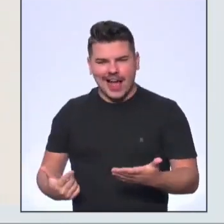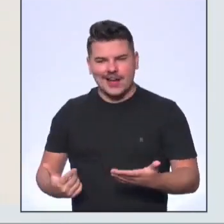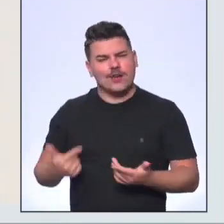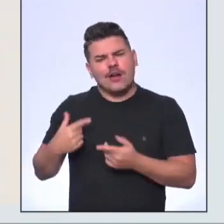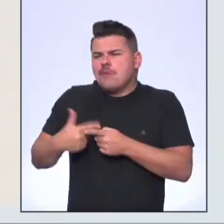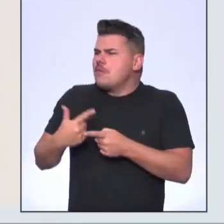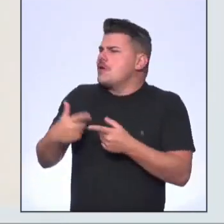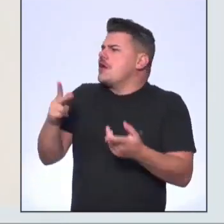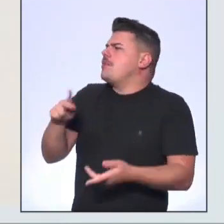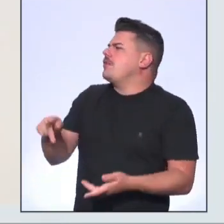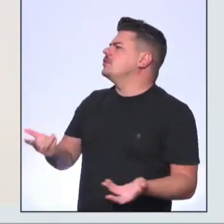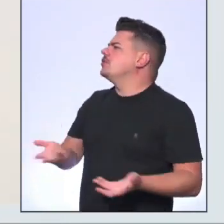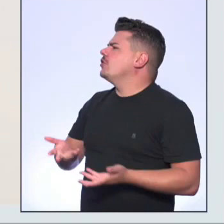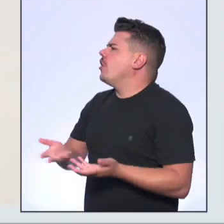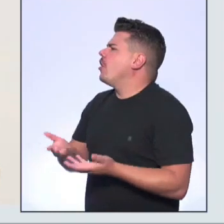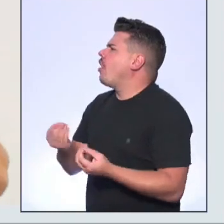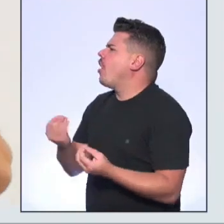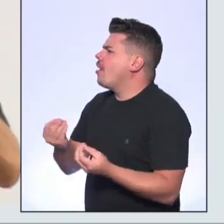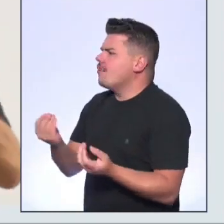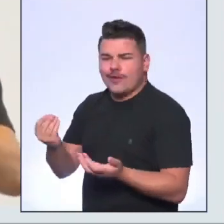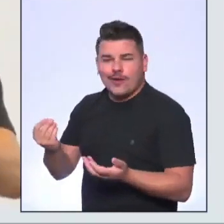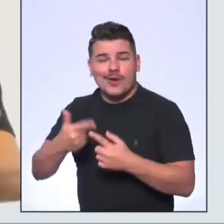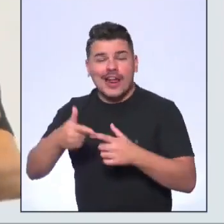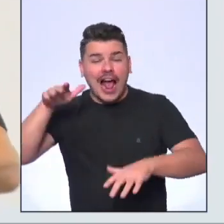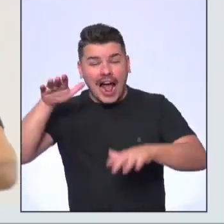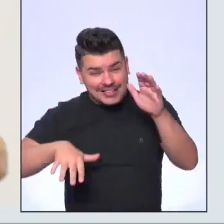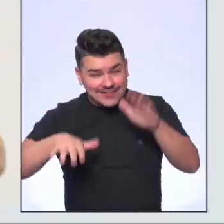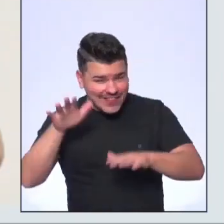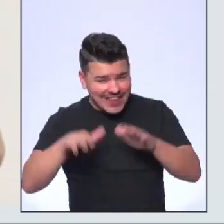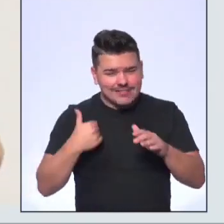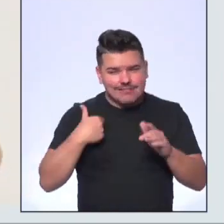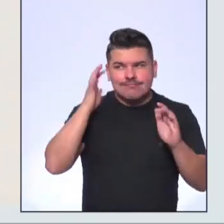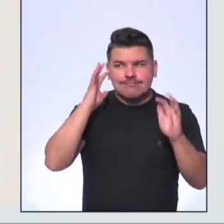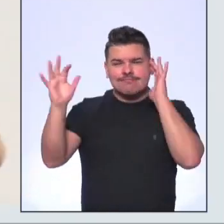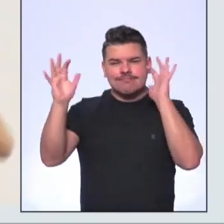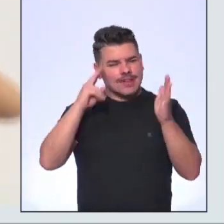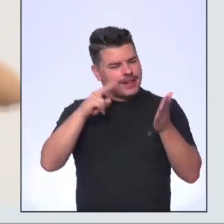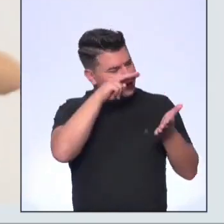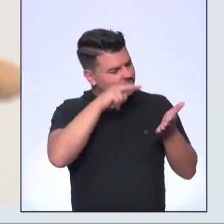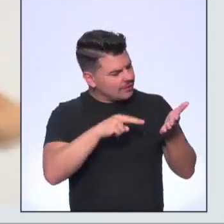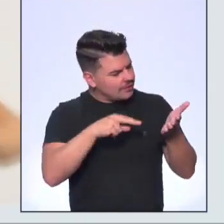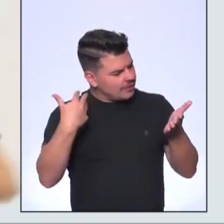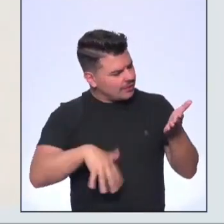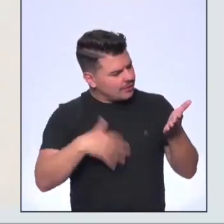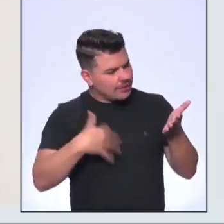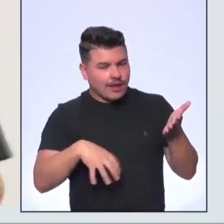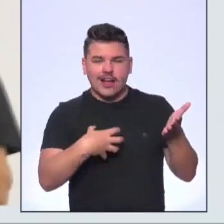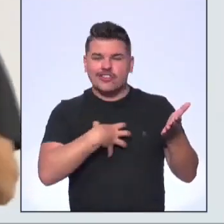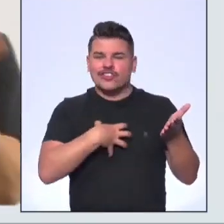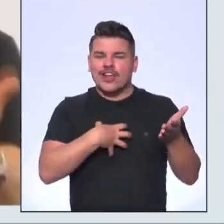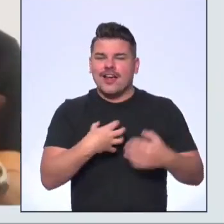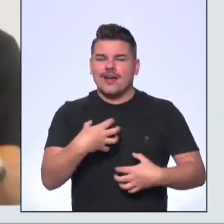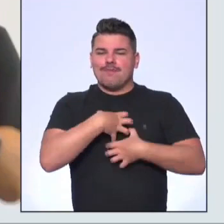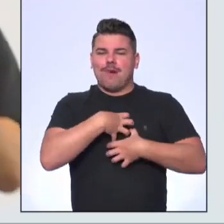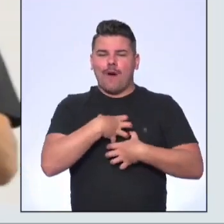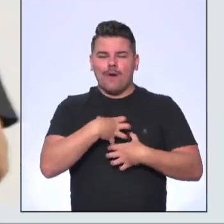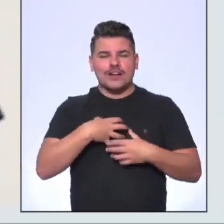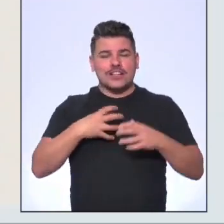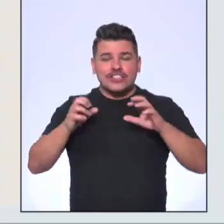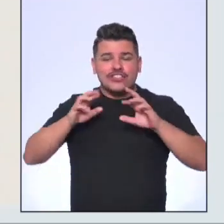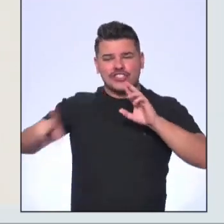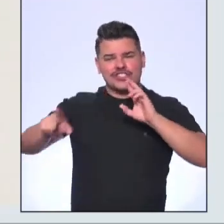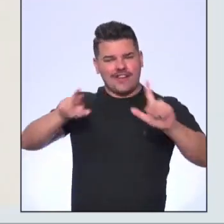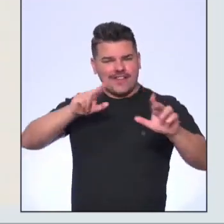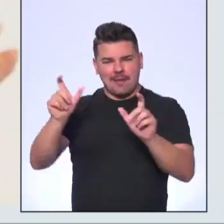professor? Porque as expectativas de leitura são diferentes, porque as formas de abordagem de um